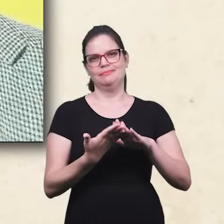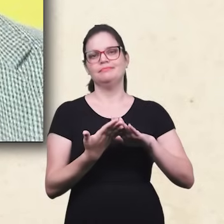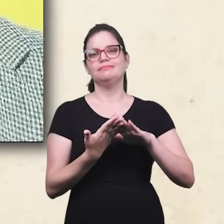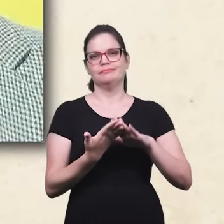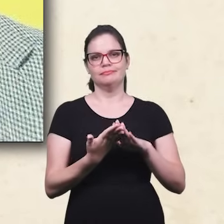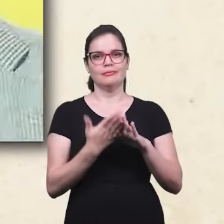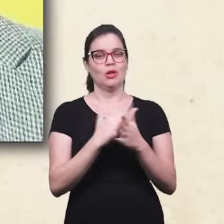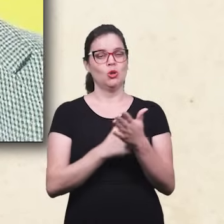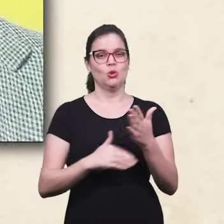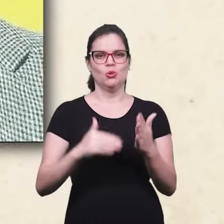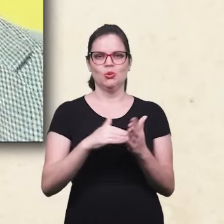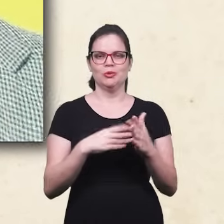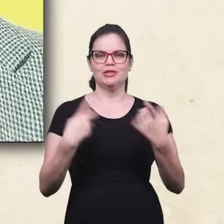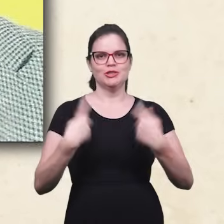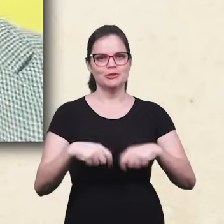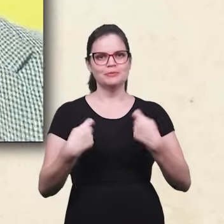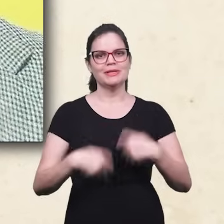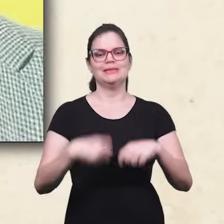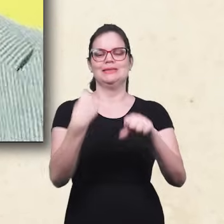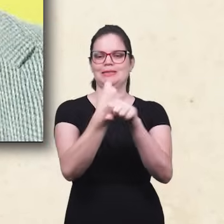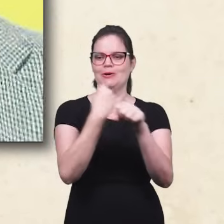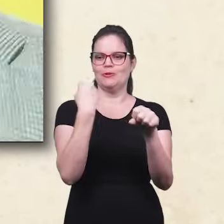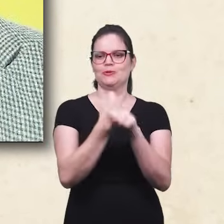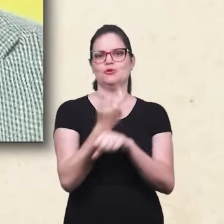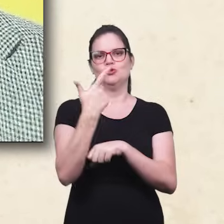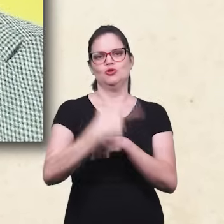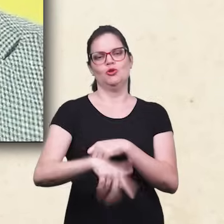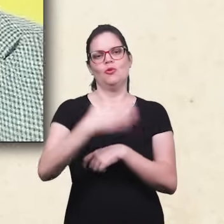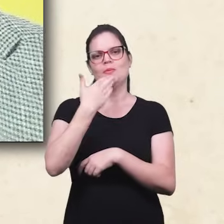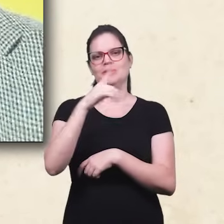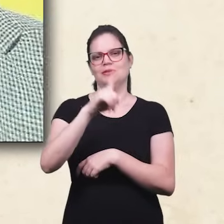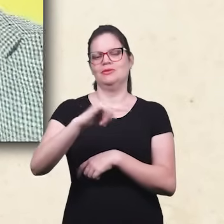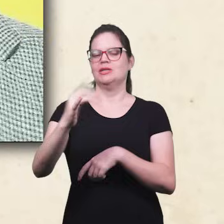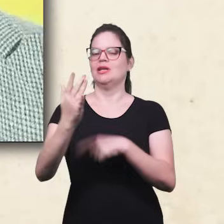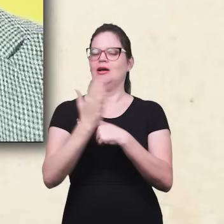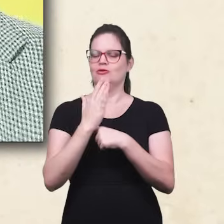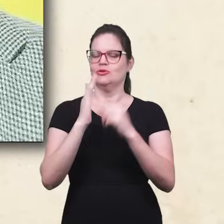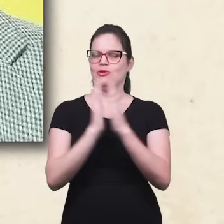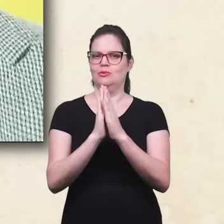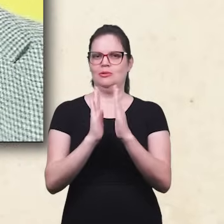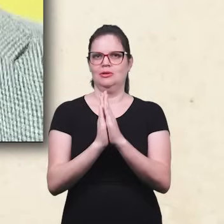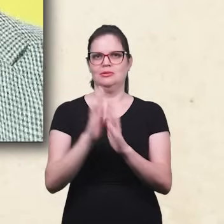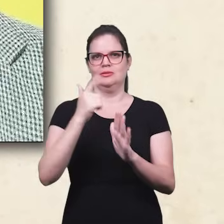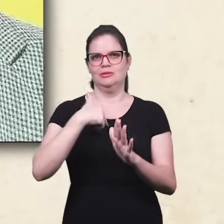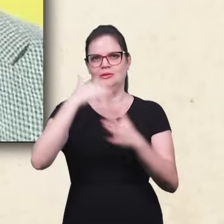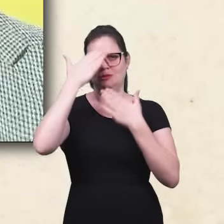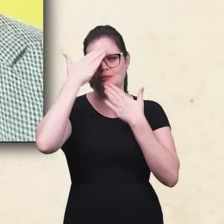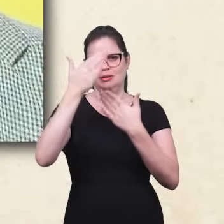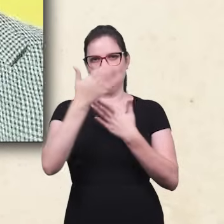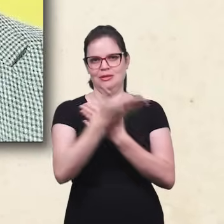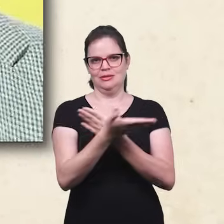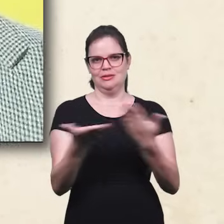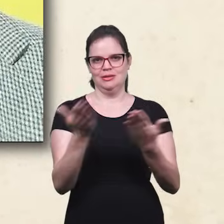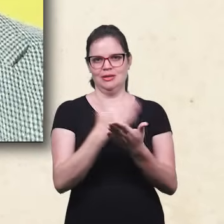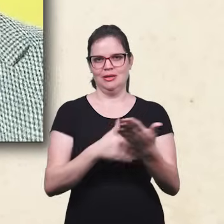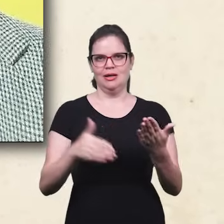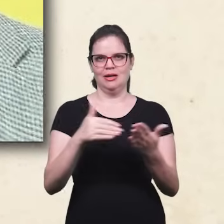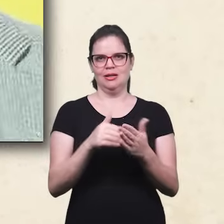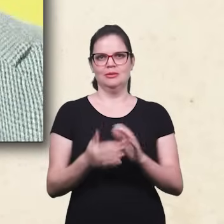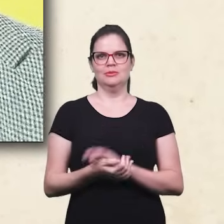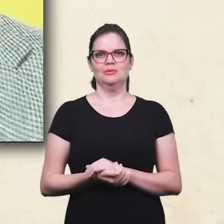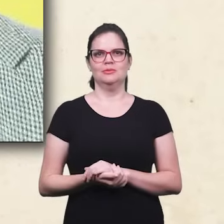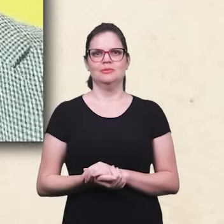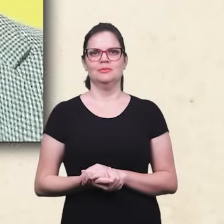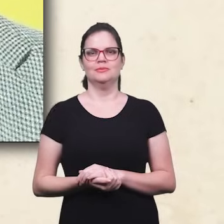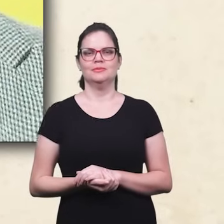foi destruída toda e precisamos desta oração vossa. Quero agradecer ao pessoal daí com